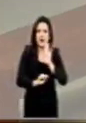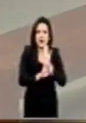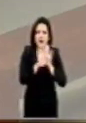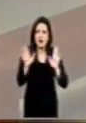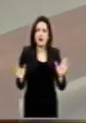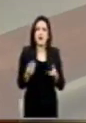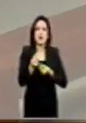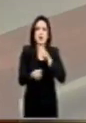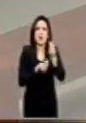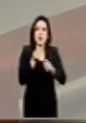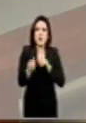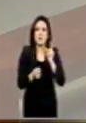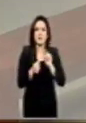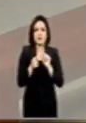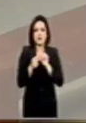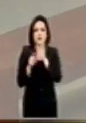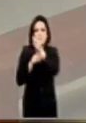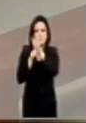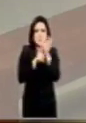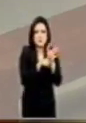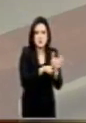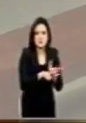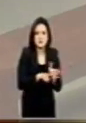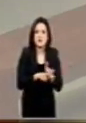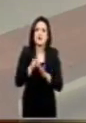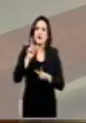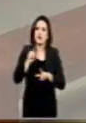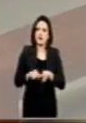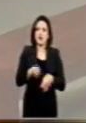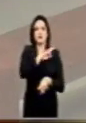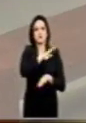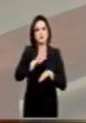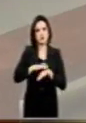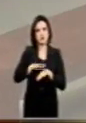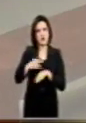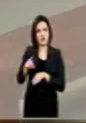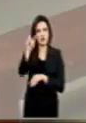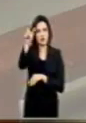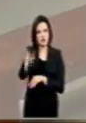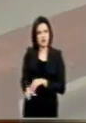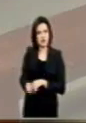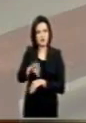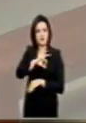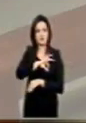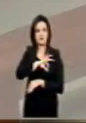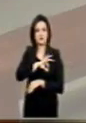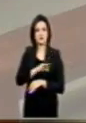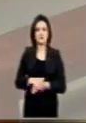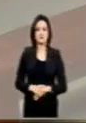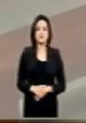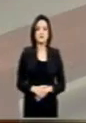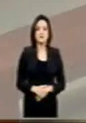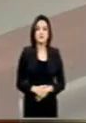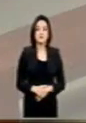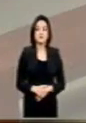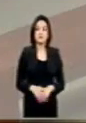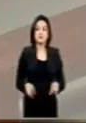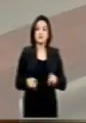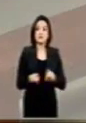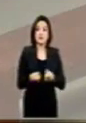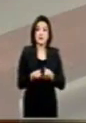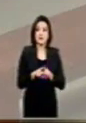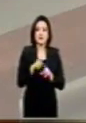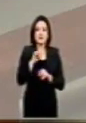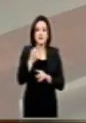varredura são parte das atribuições do servidor. E temos mais. Se fôssemos analisar sobre